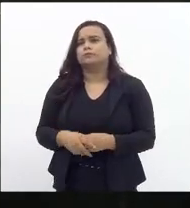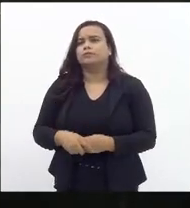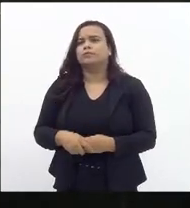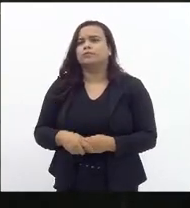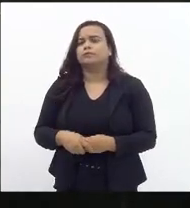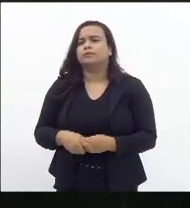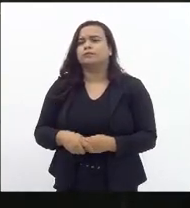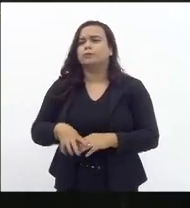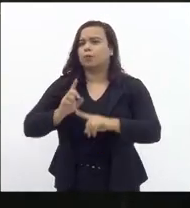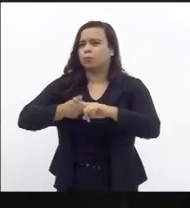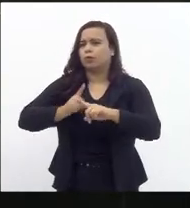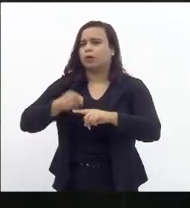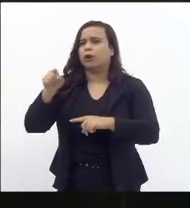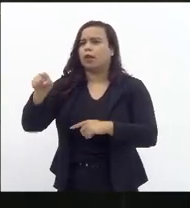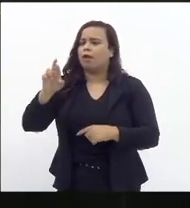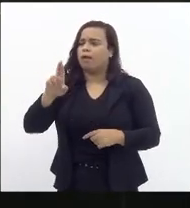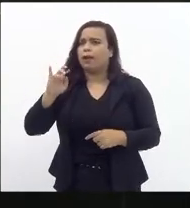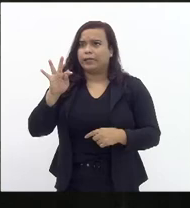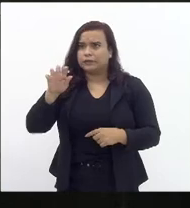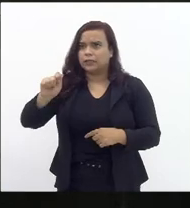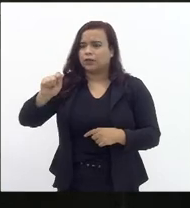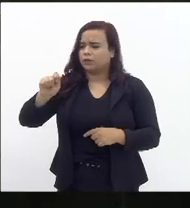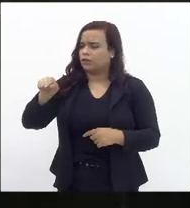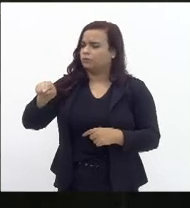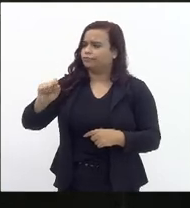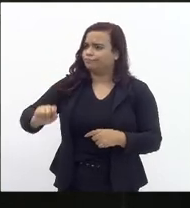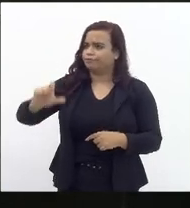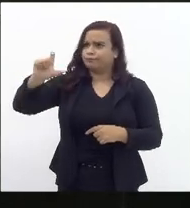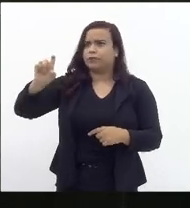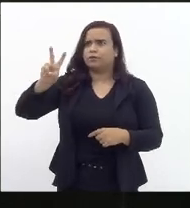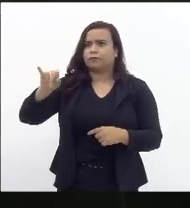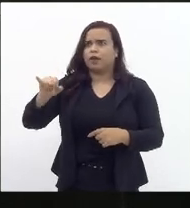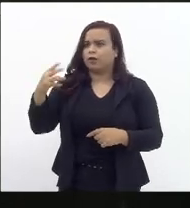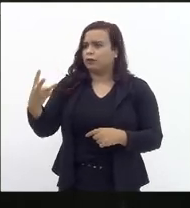porque se a receita vai crescer 35%